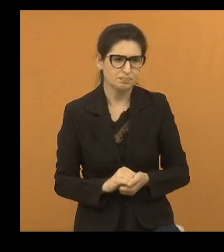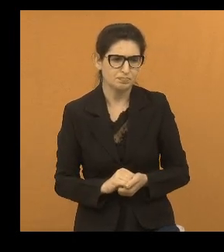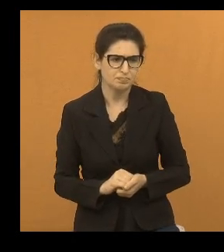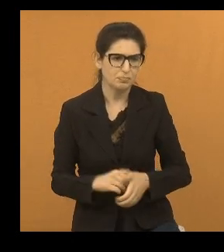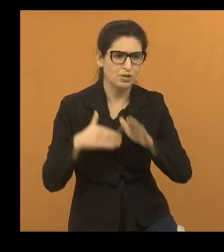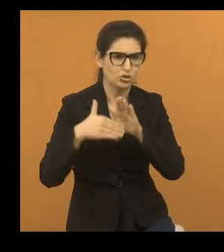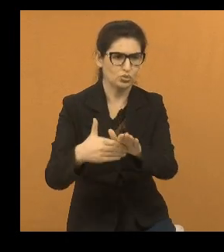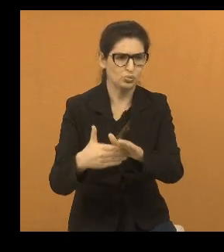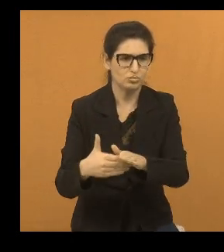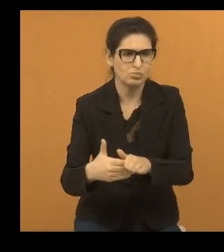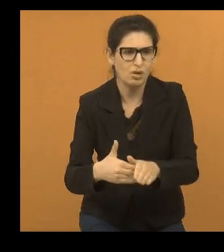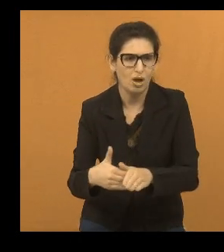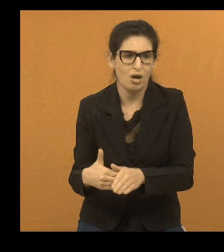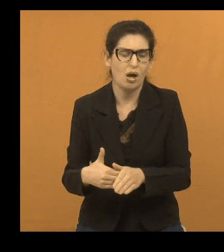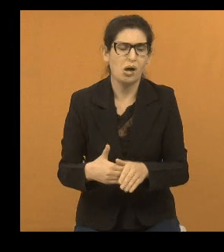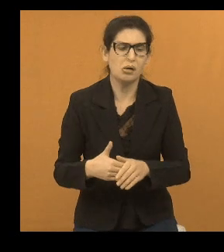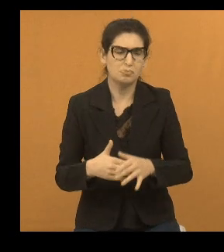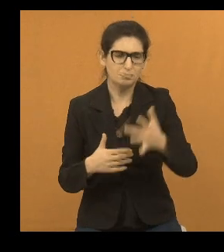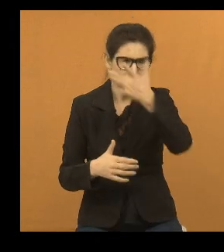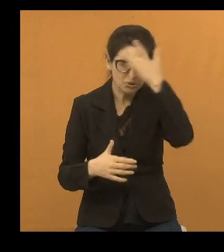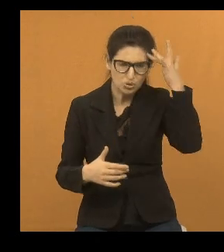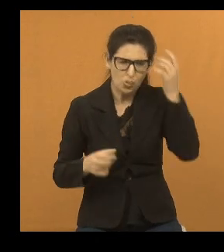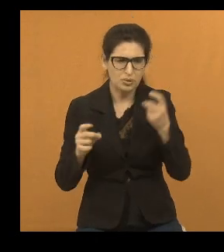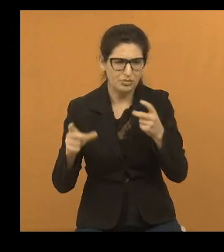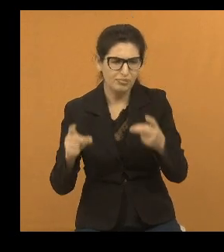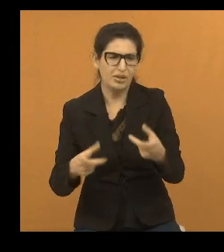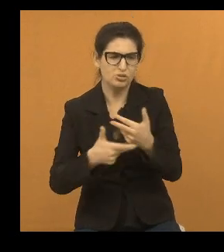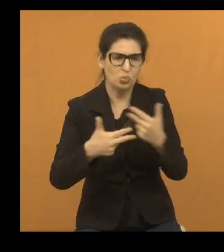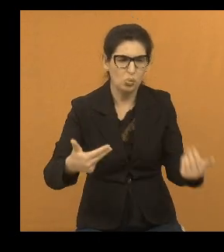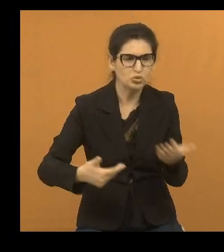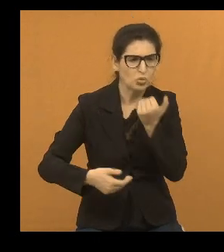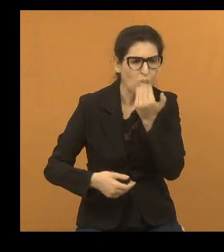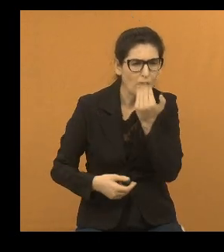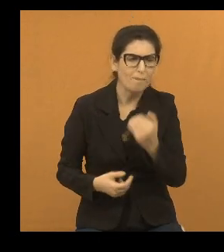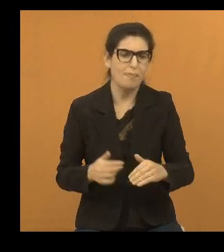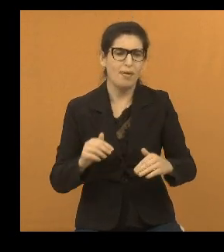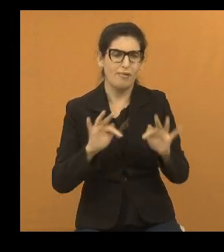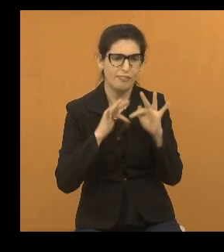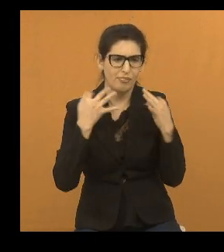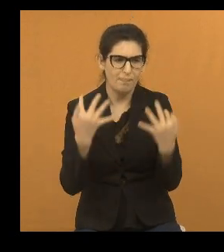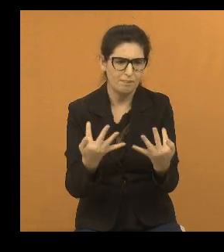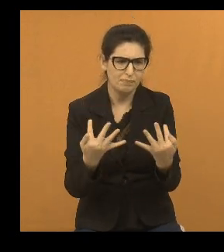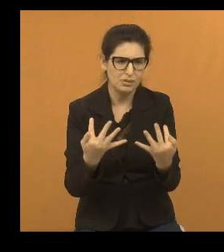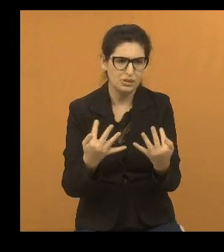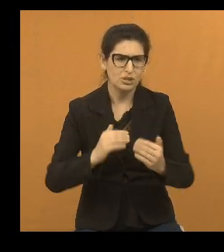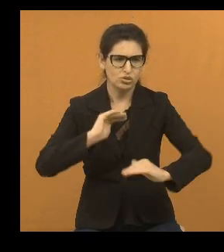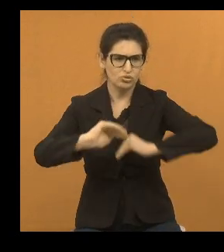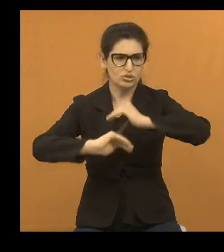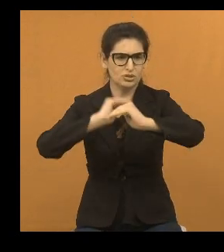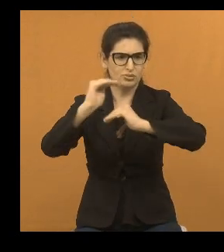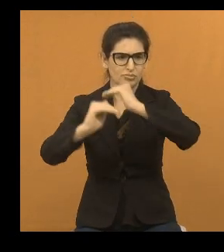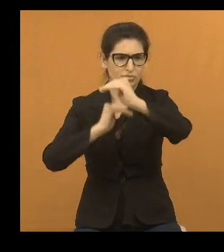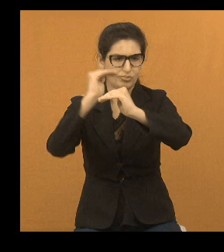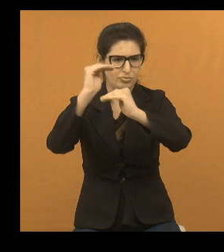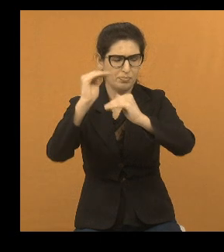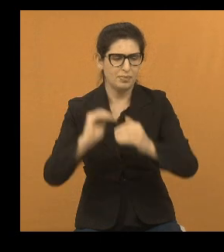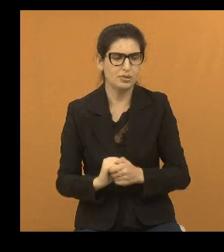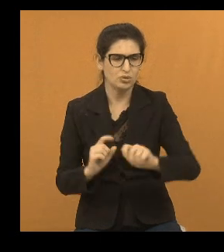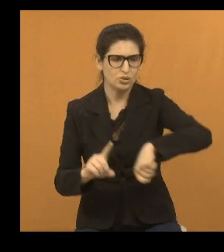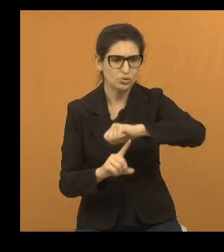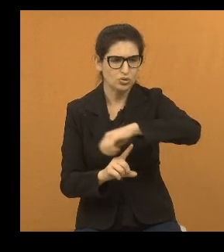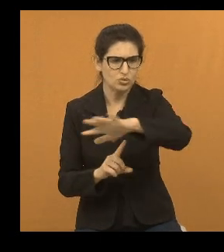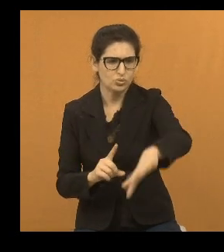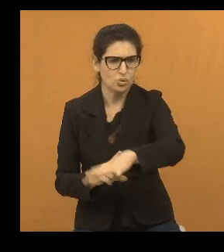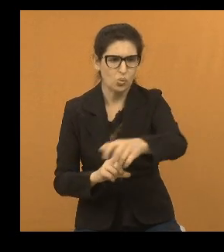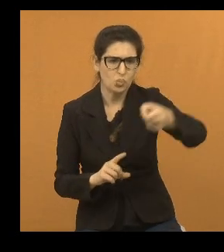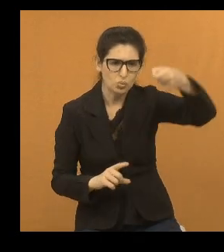cultural, proporcionando qualidade de vida, com incentivo ao turismo religioso, turismo gastronômico e o